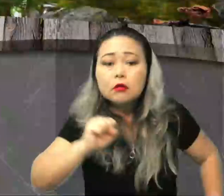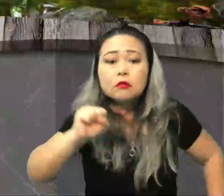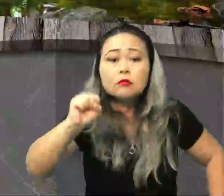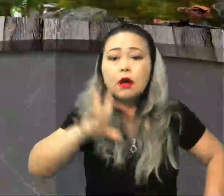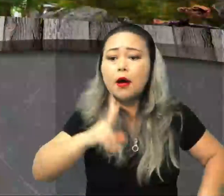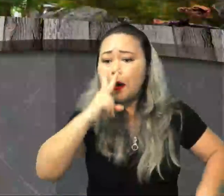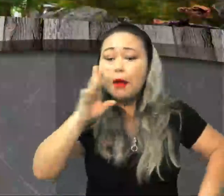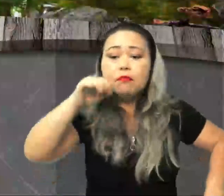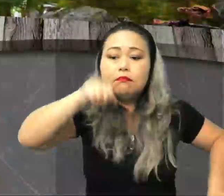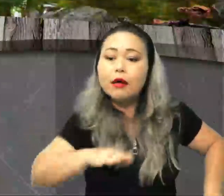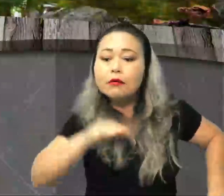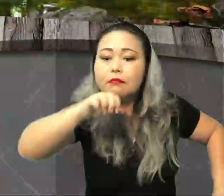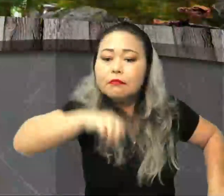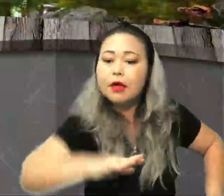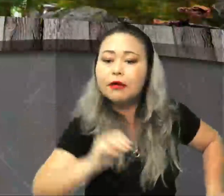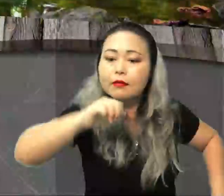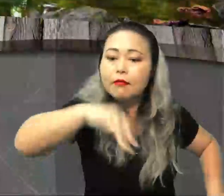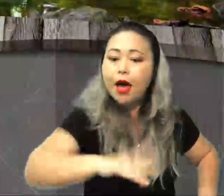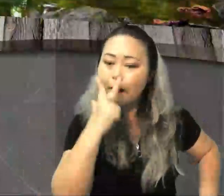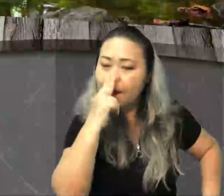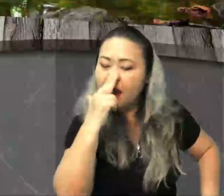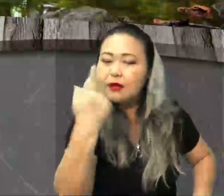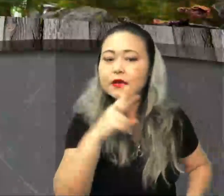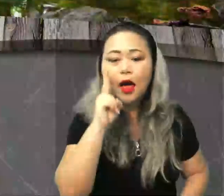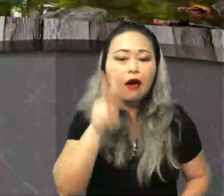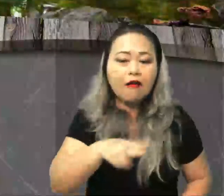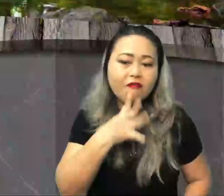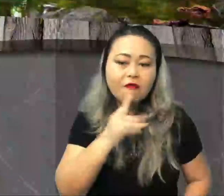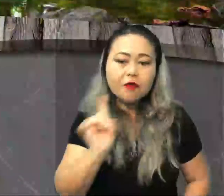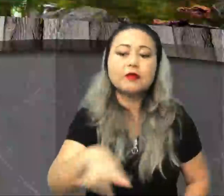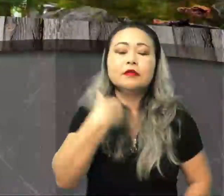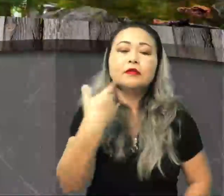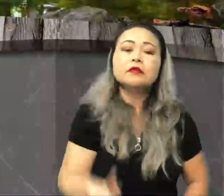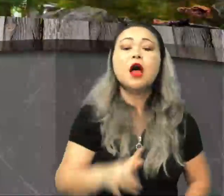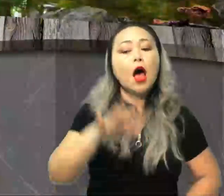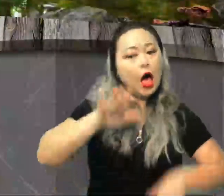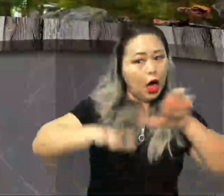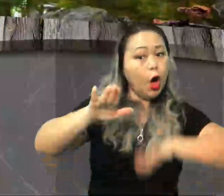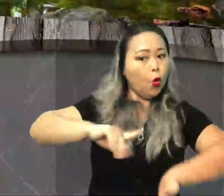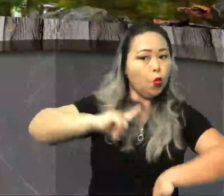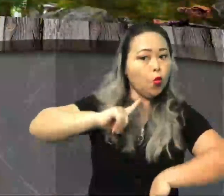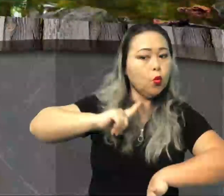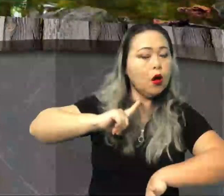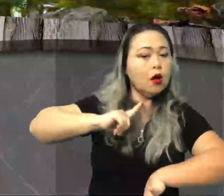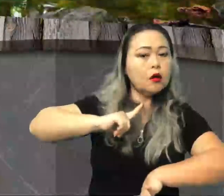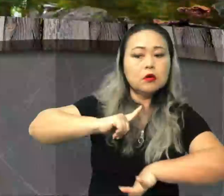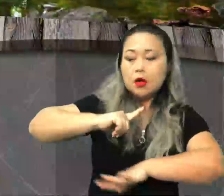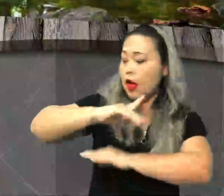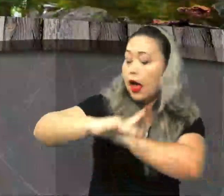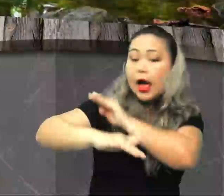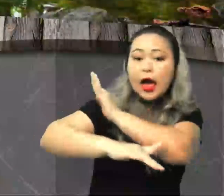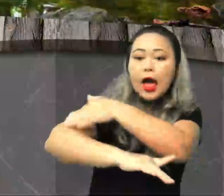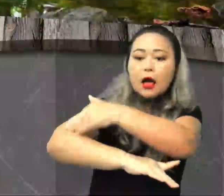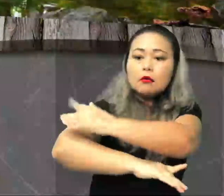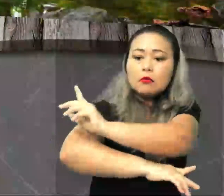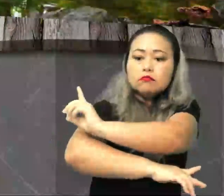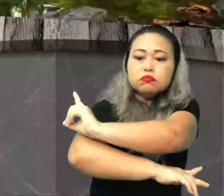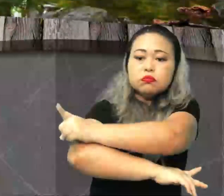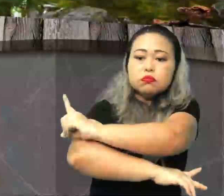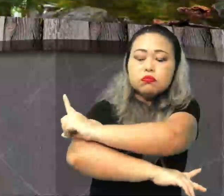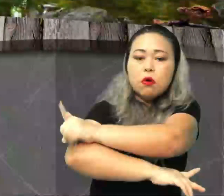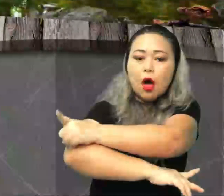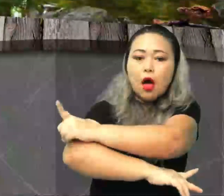vão andando quase no salto, né? Galopando. Não sei se vocês conhecem, mas algumas as caudas, né? A parte da